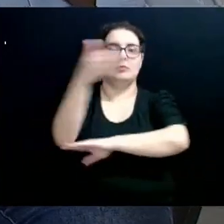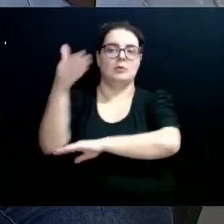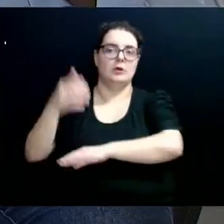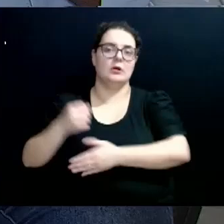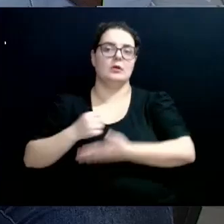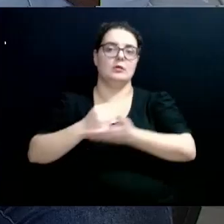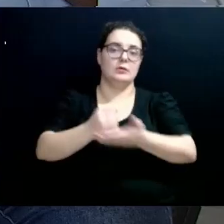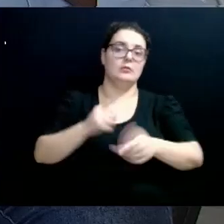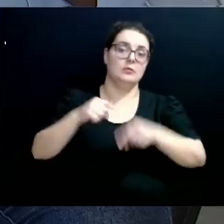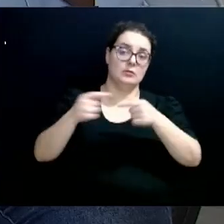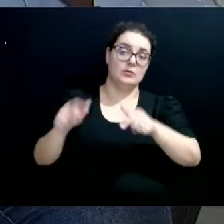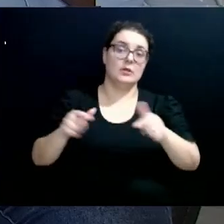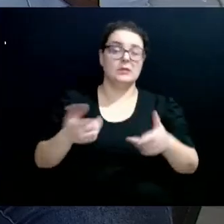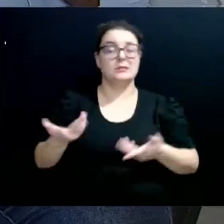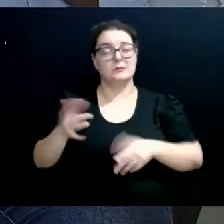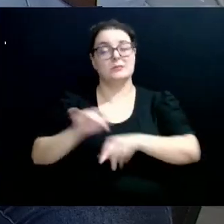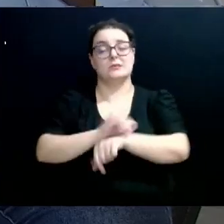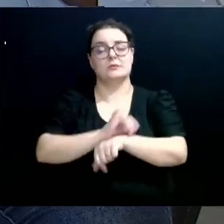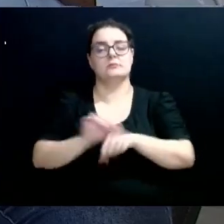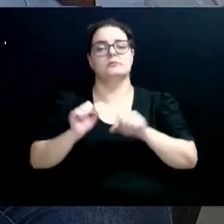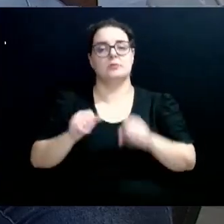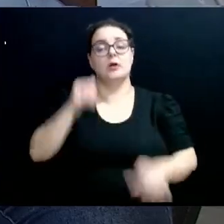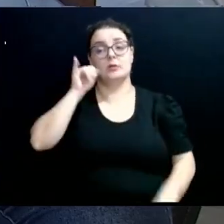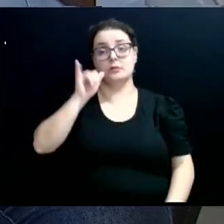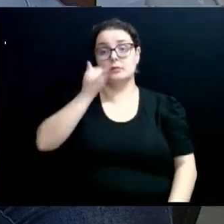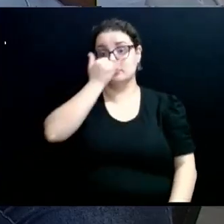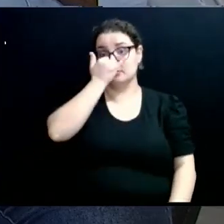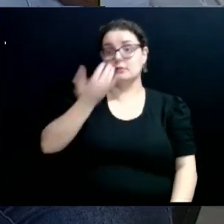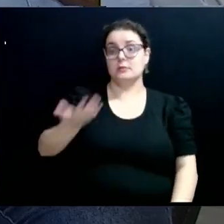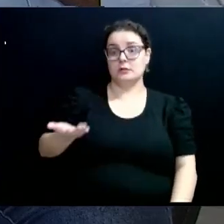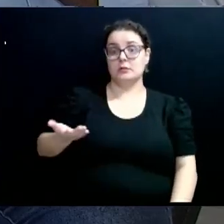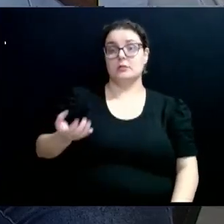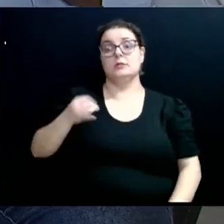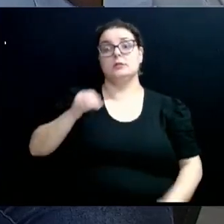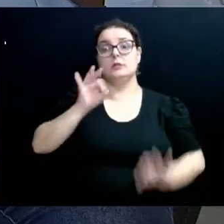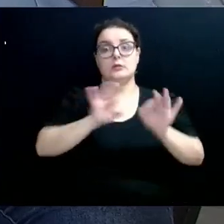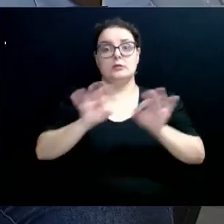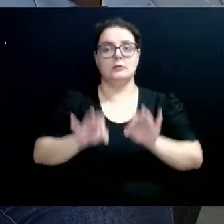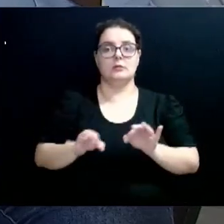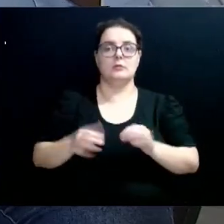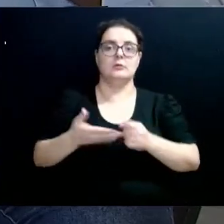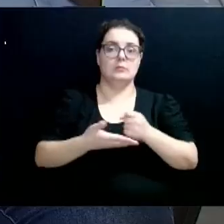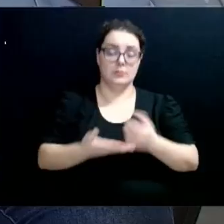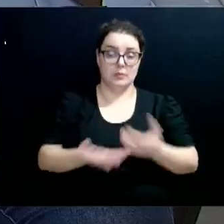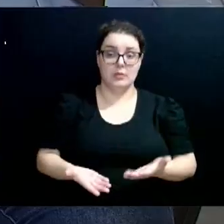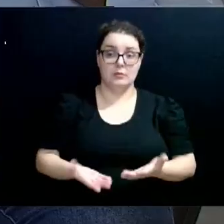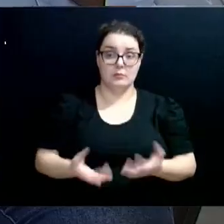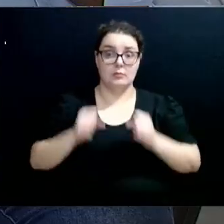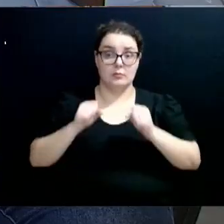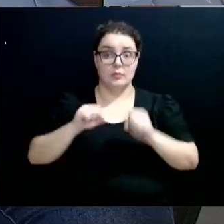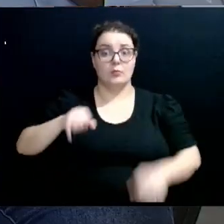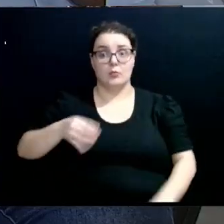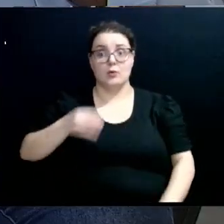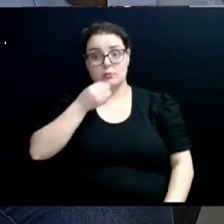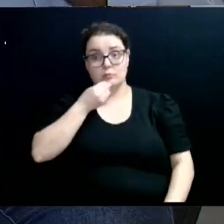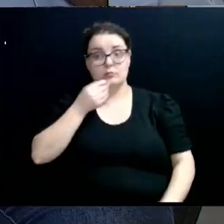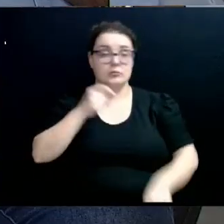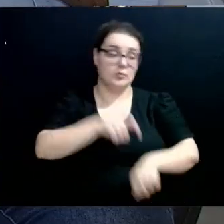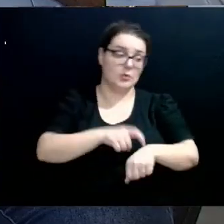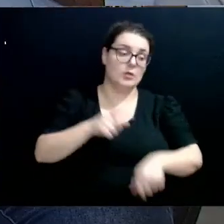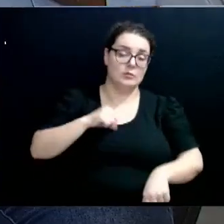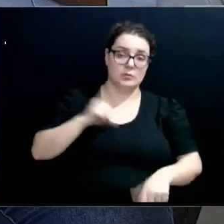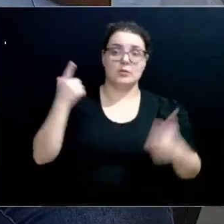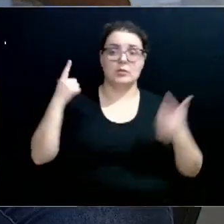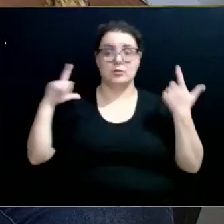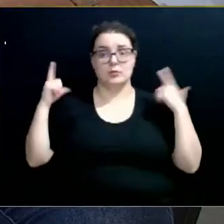de hotéis e levar você a outro lugar. Então essas armadilhas podem ser evitadas se as pessoas se organizam minimamente para poder